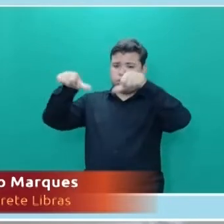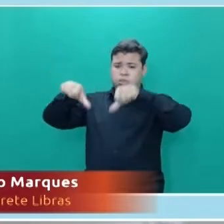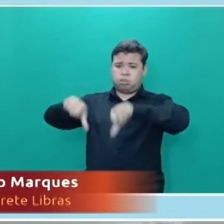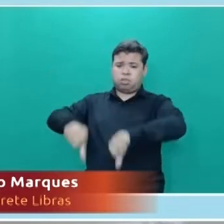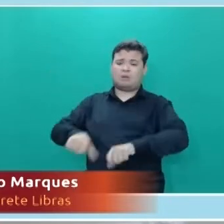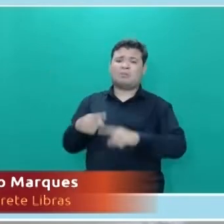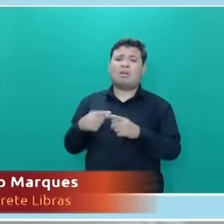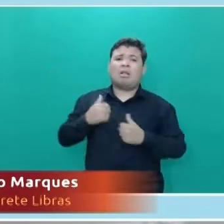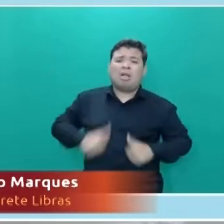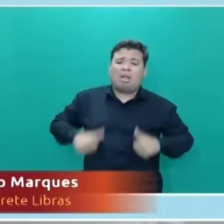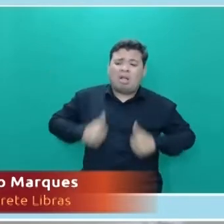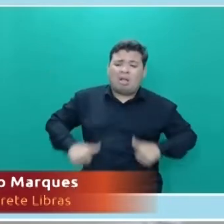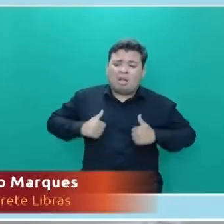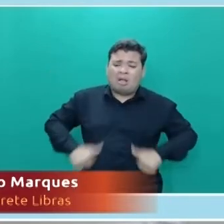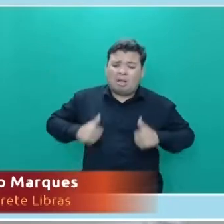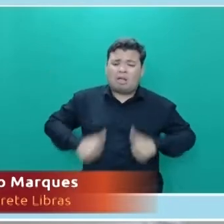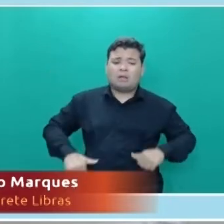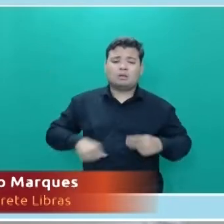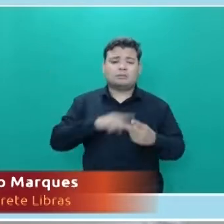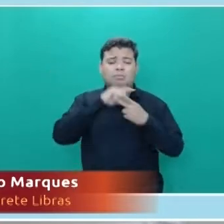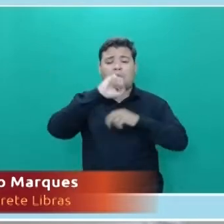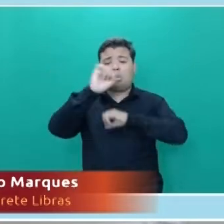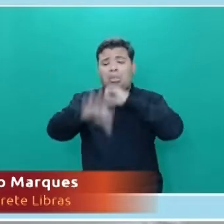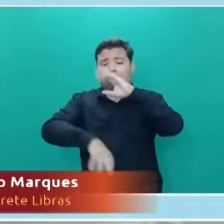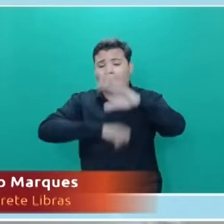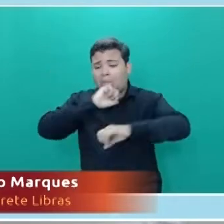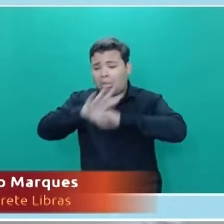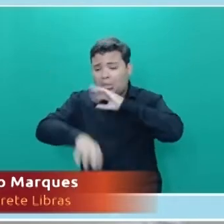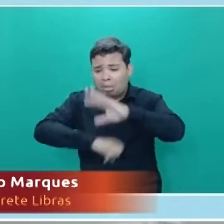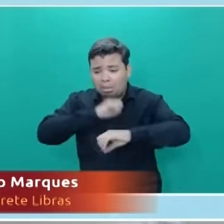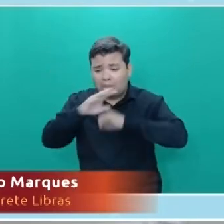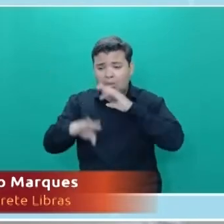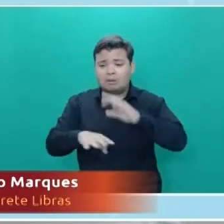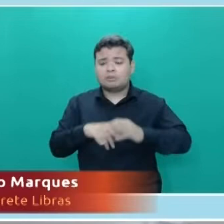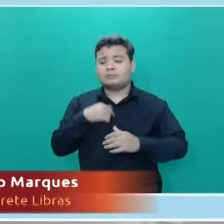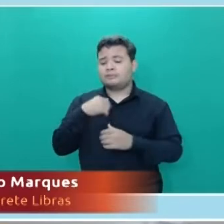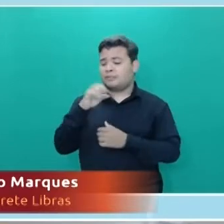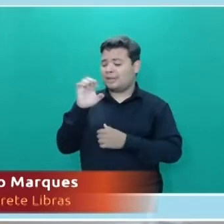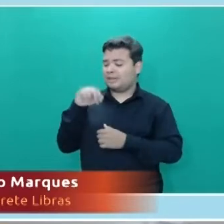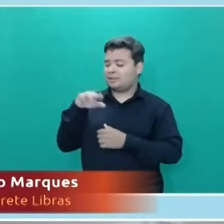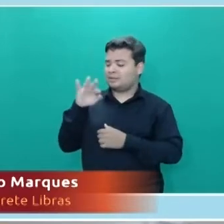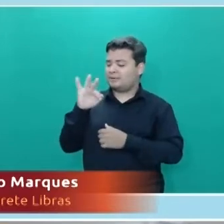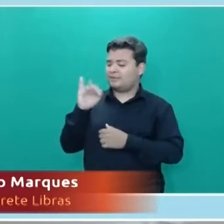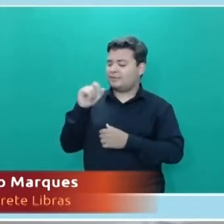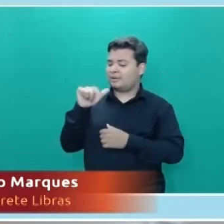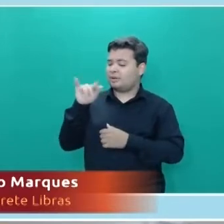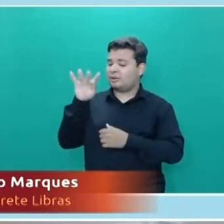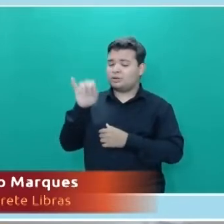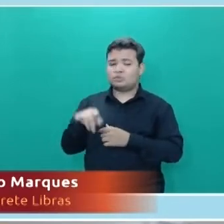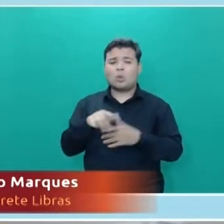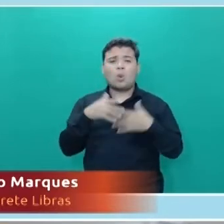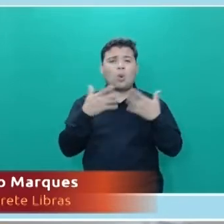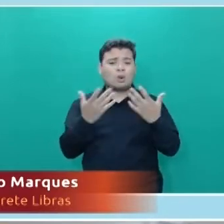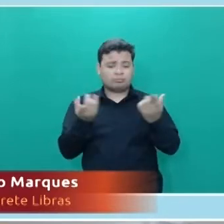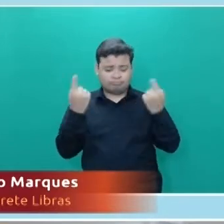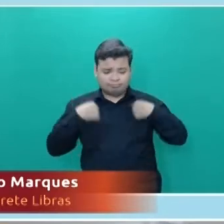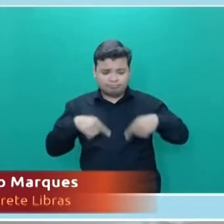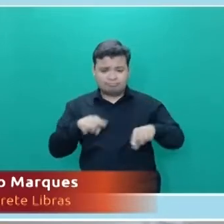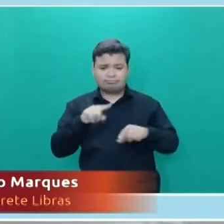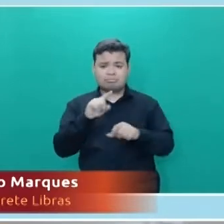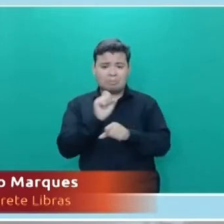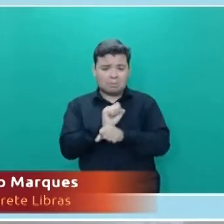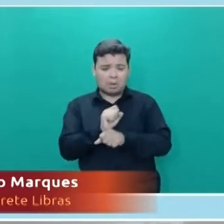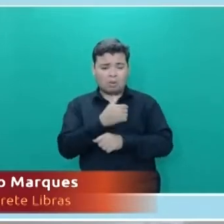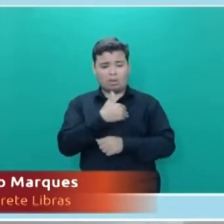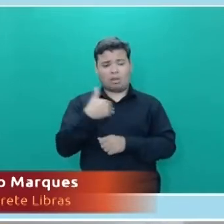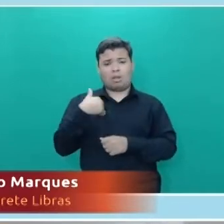vômito intenso, uma rigidez de nuca intensa, uma encefalite ou essas paralisias que respiratórias ou motoras,